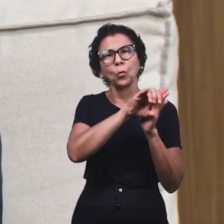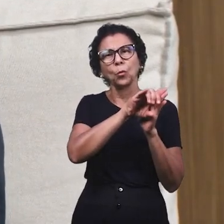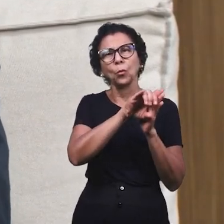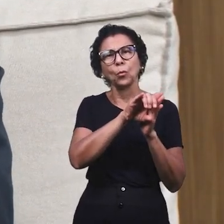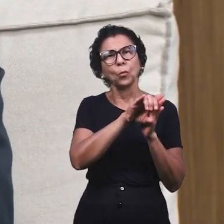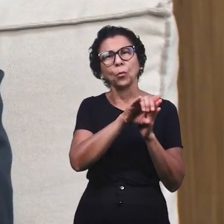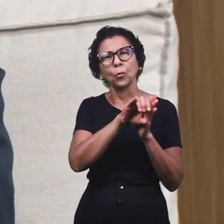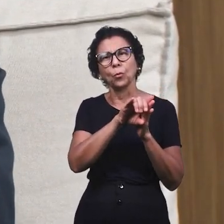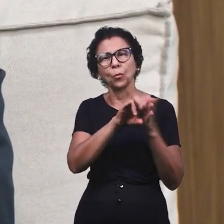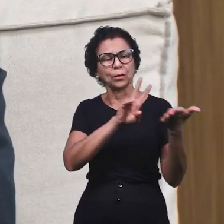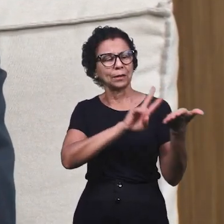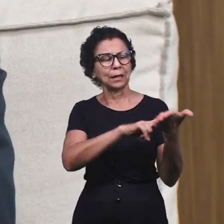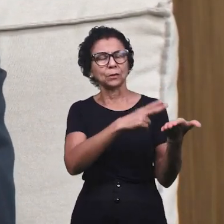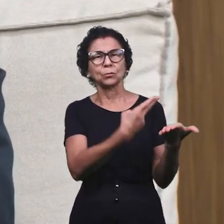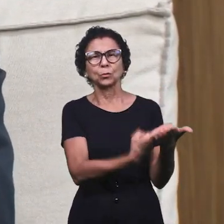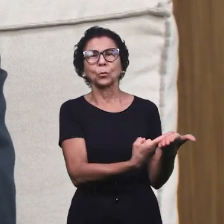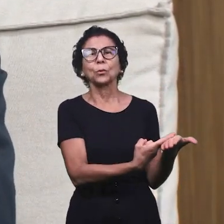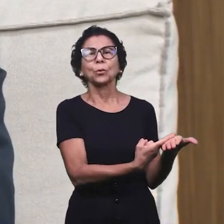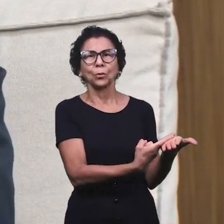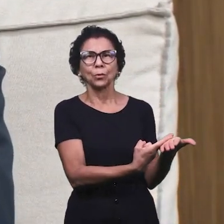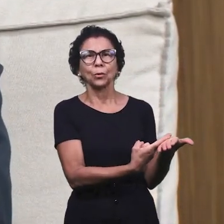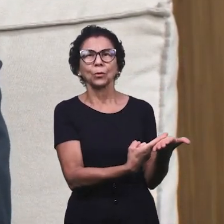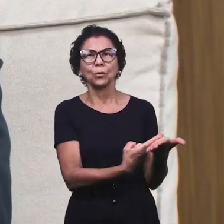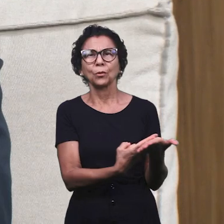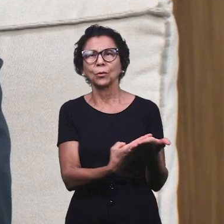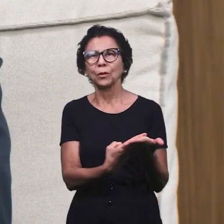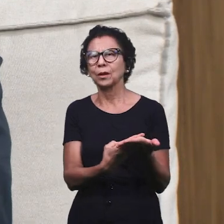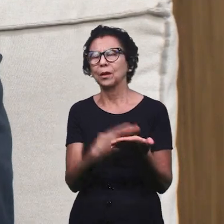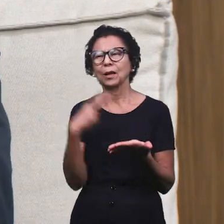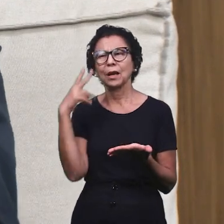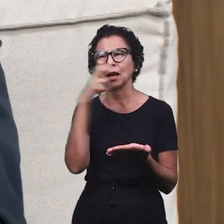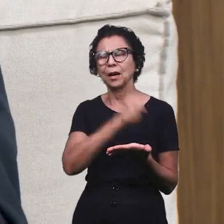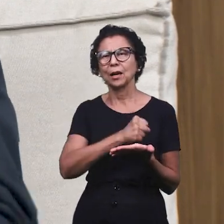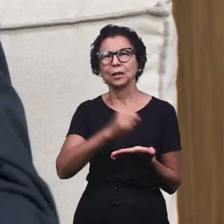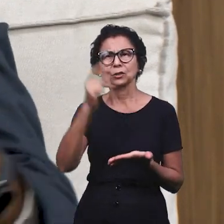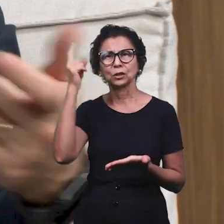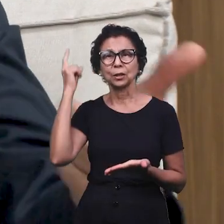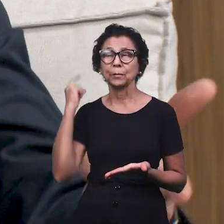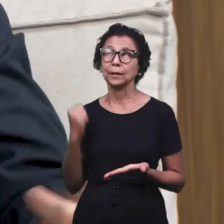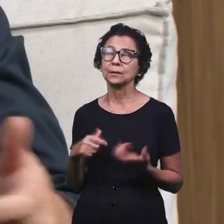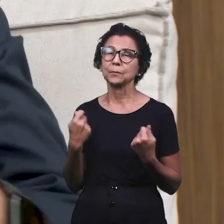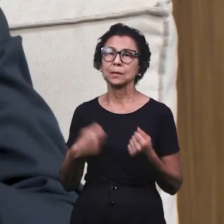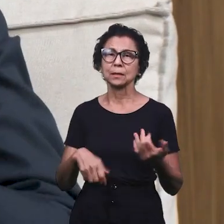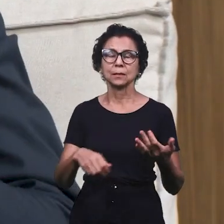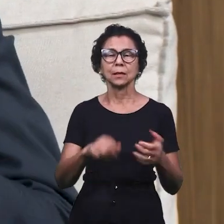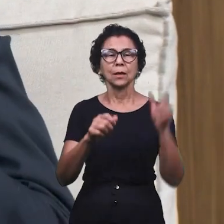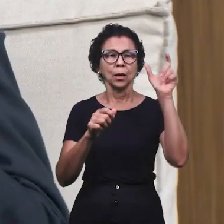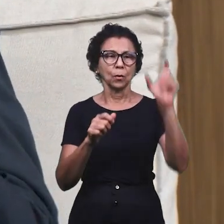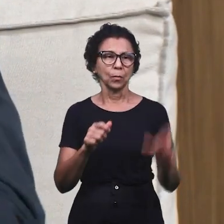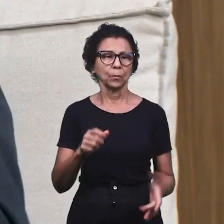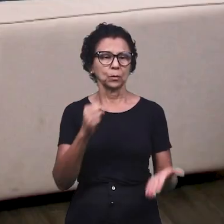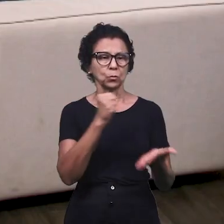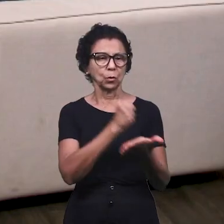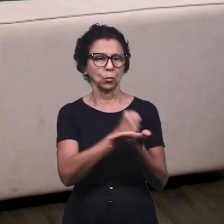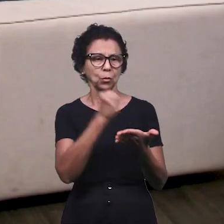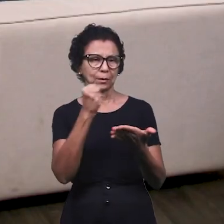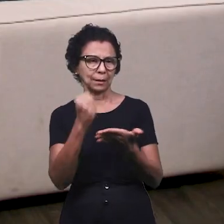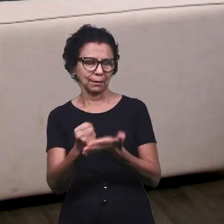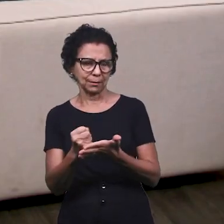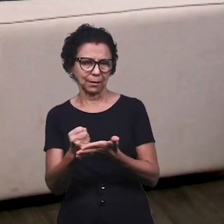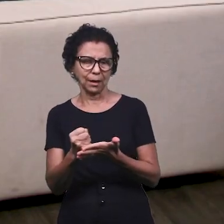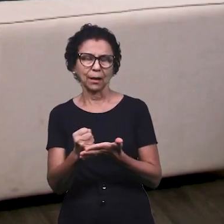faz a tradução rápida, que antes você não conseguia, você tinha que pagar um tradutor. Para conversar, né? Para